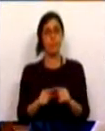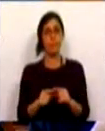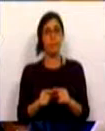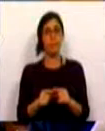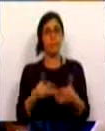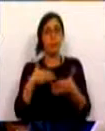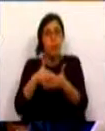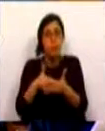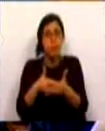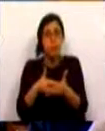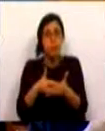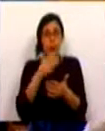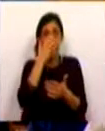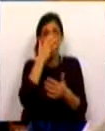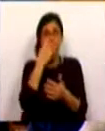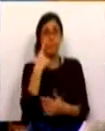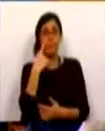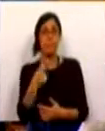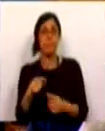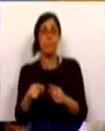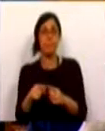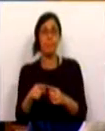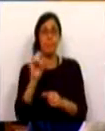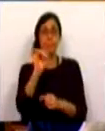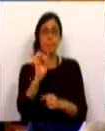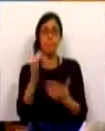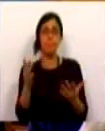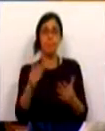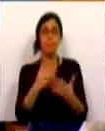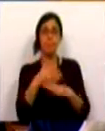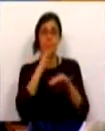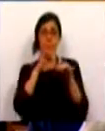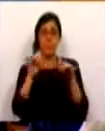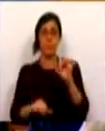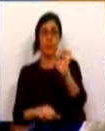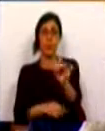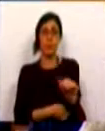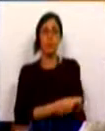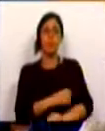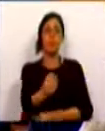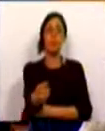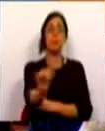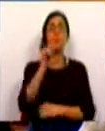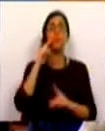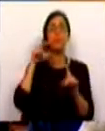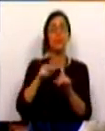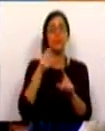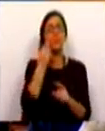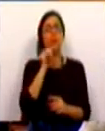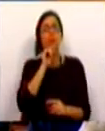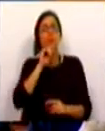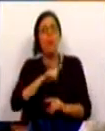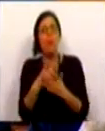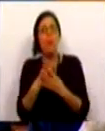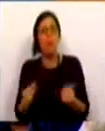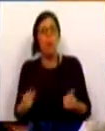os constrangimentos que identificaram na sua intervenção, designadamente do ponto de vista como podemos